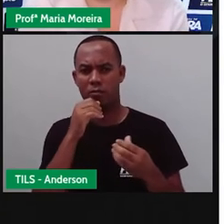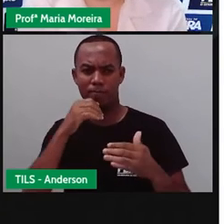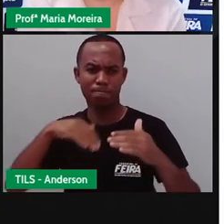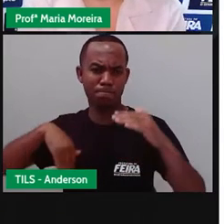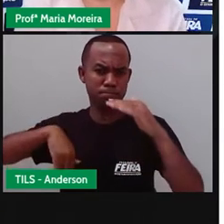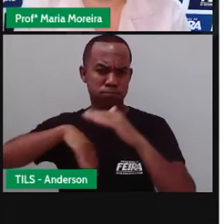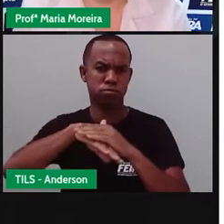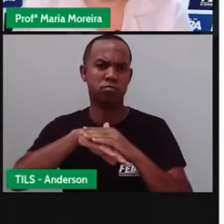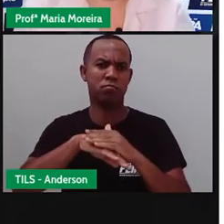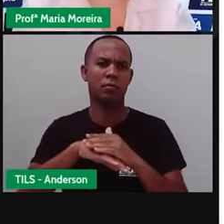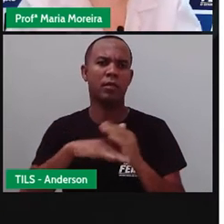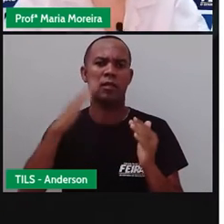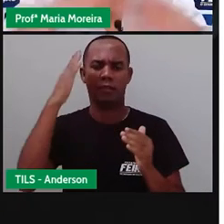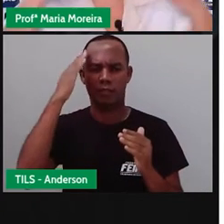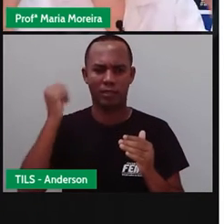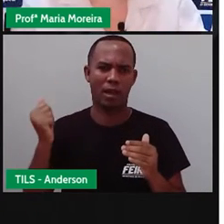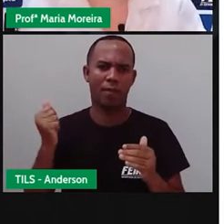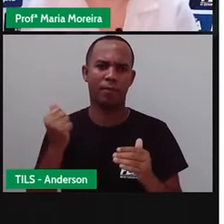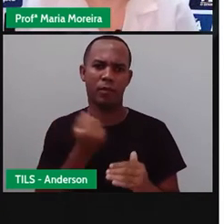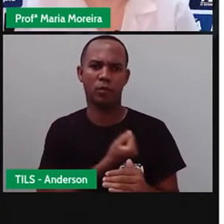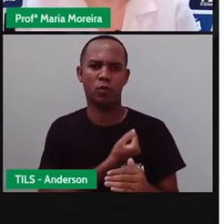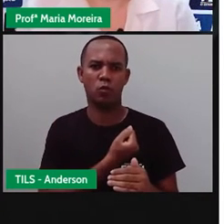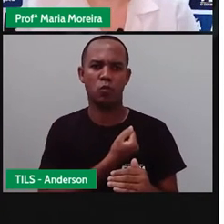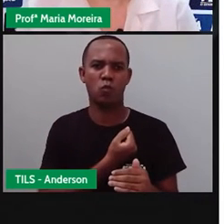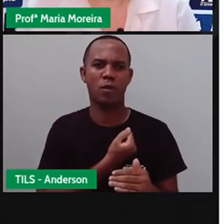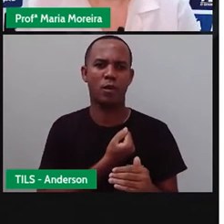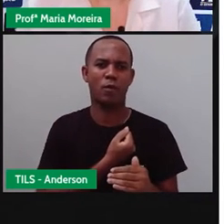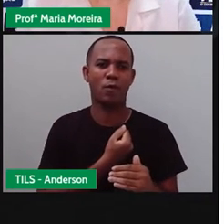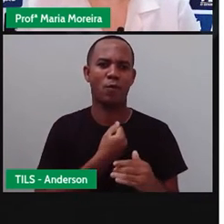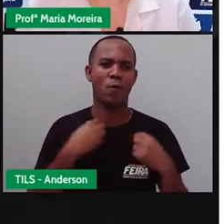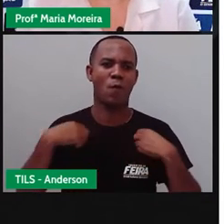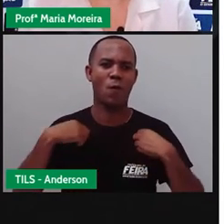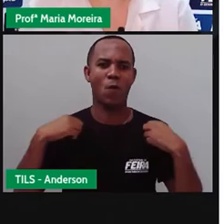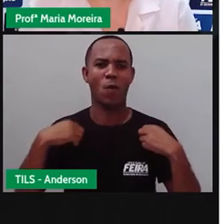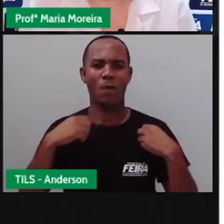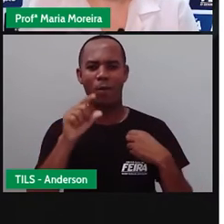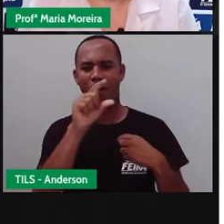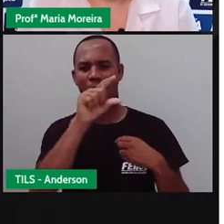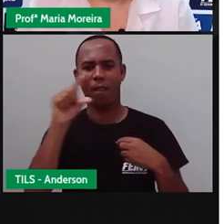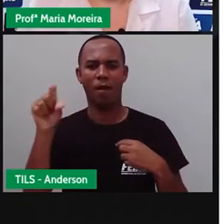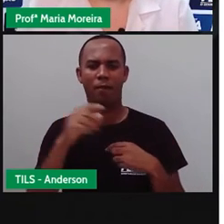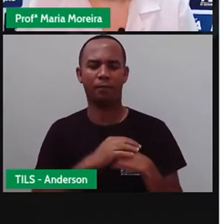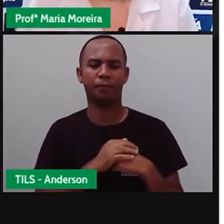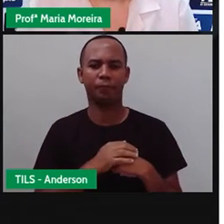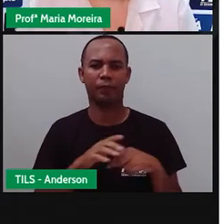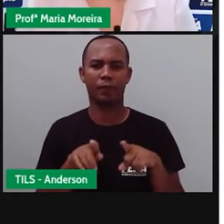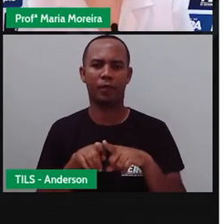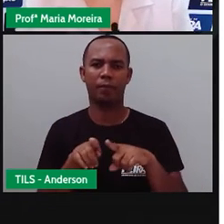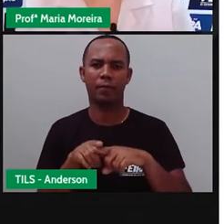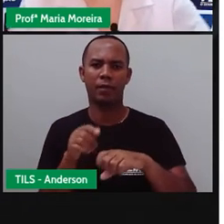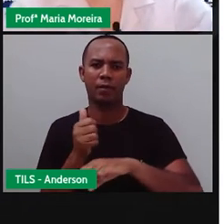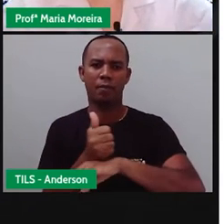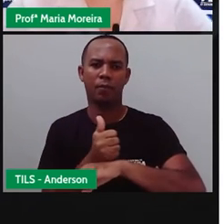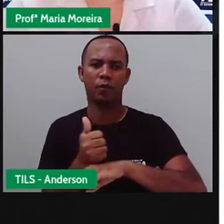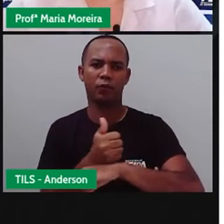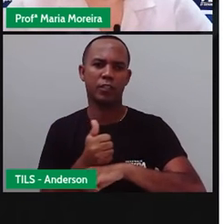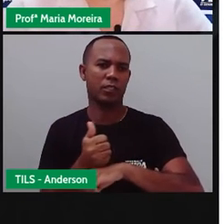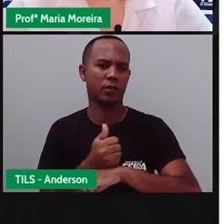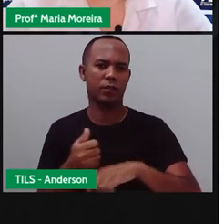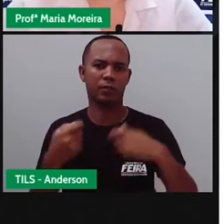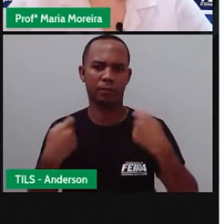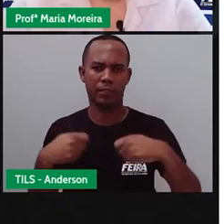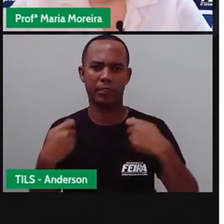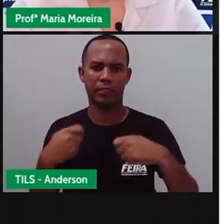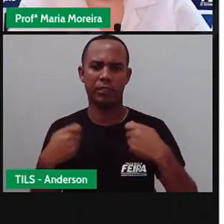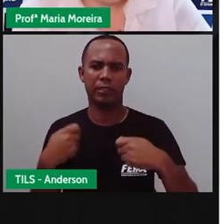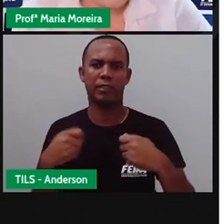um ele sabe né os numerais que estão nas camisas Então qual a profissão que de fato não se precisa